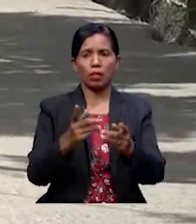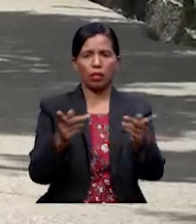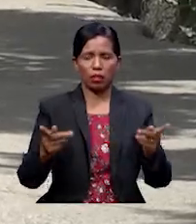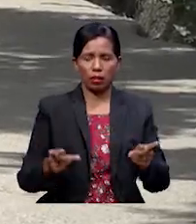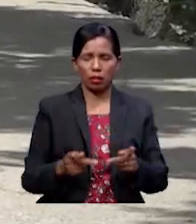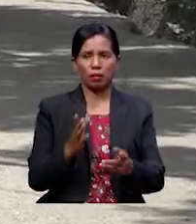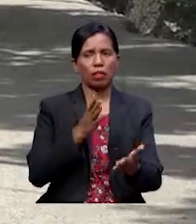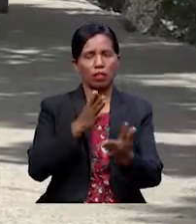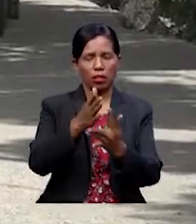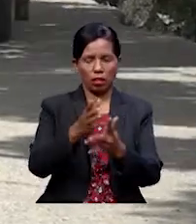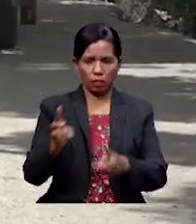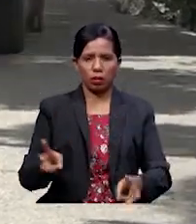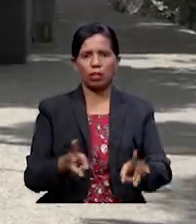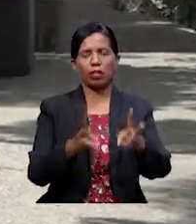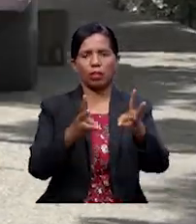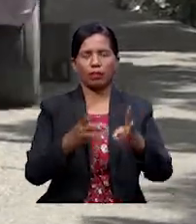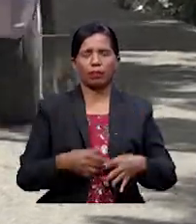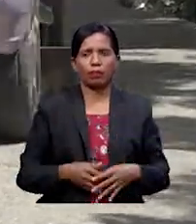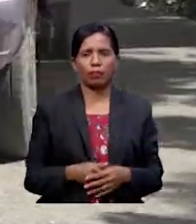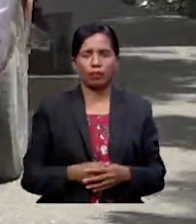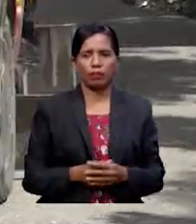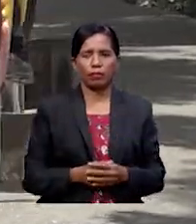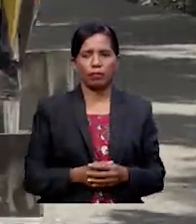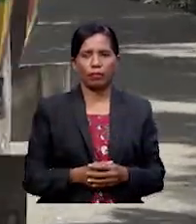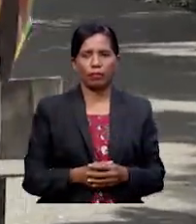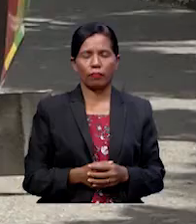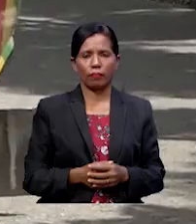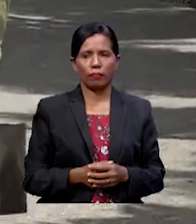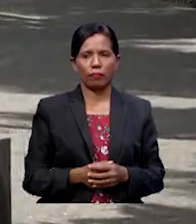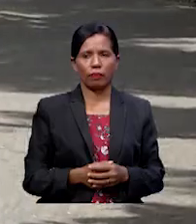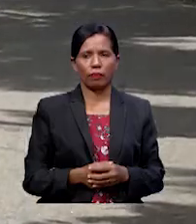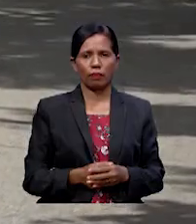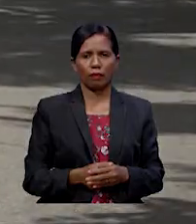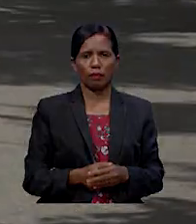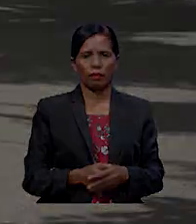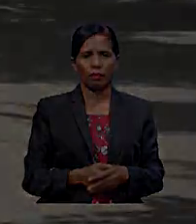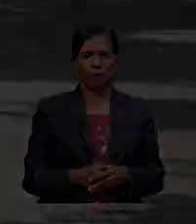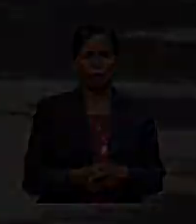Makasesu Estrada Refere. Emerenciana Martins, Marito da Costa, Gemeng.